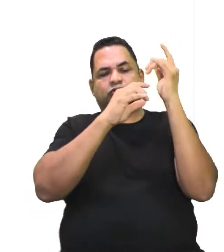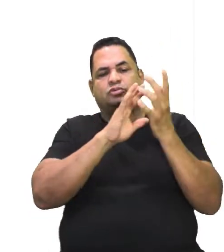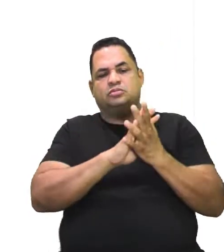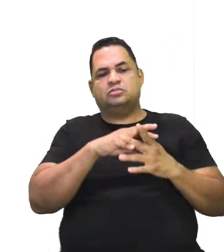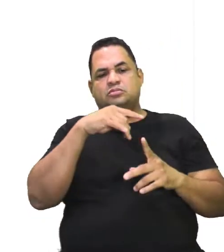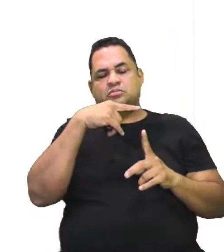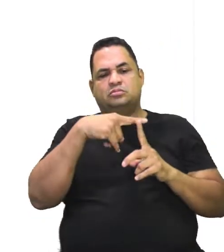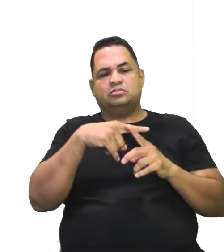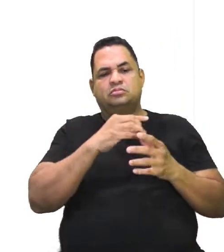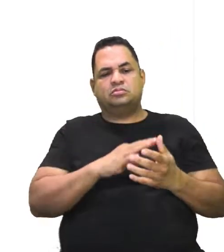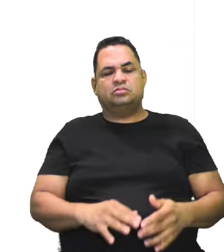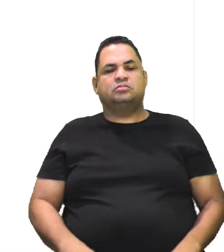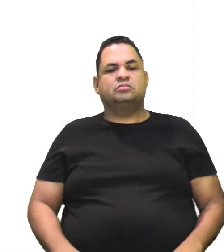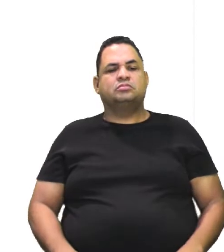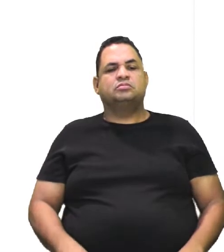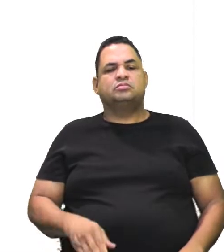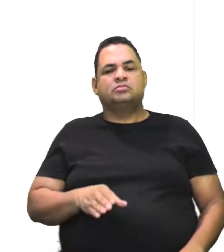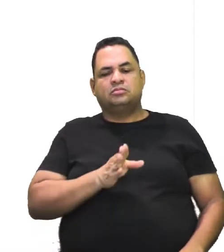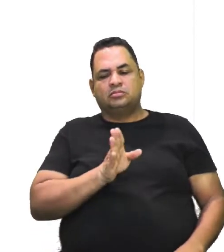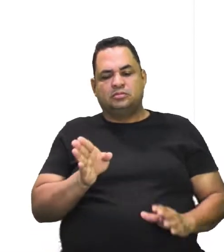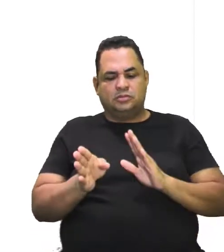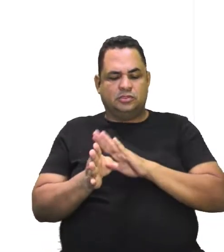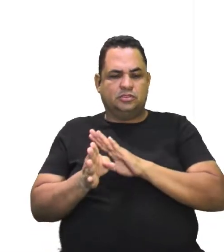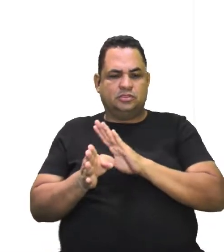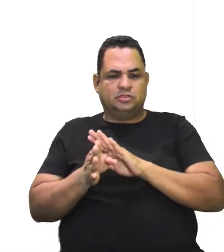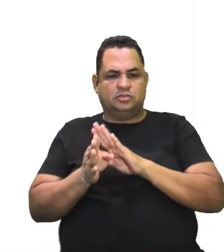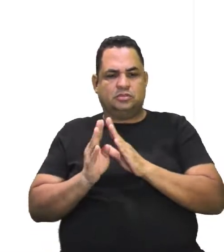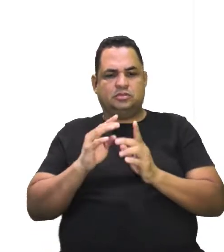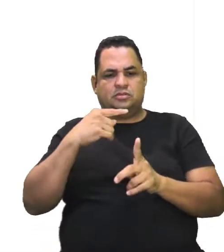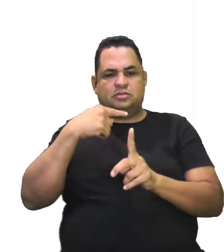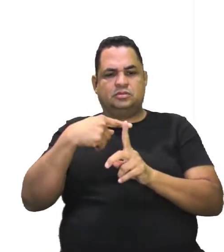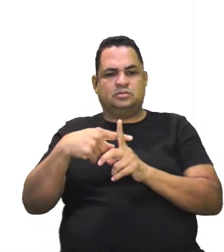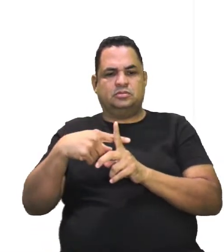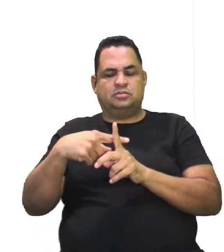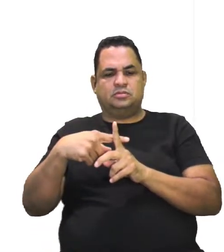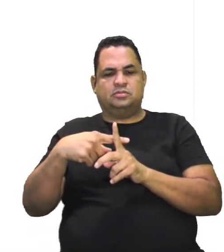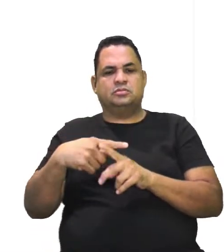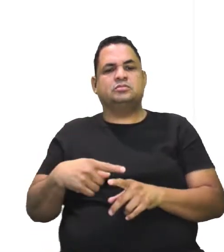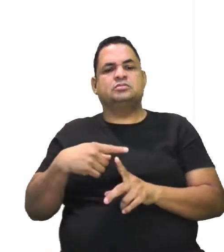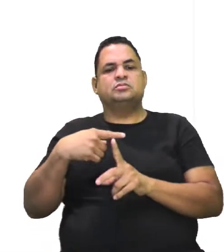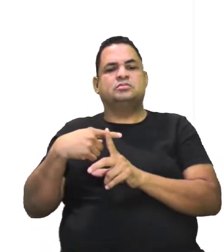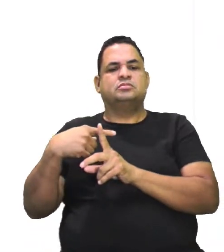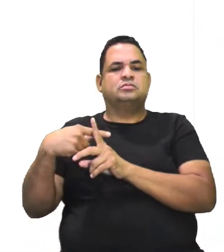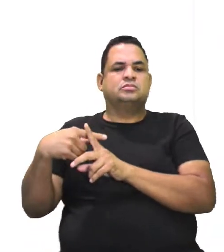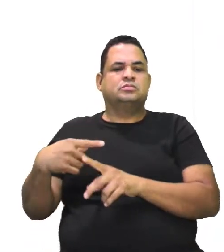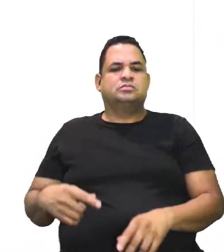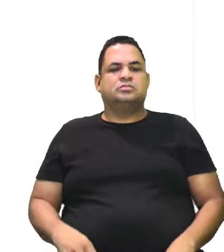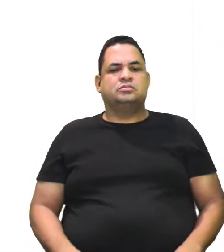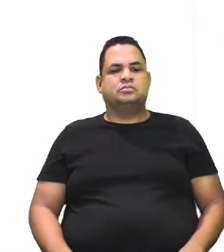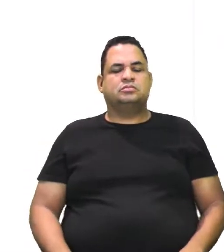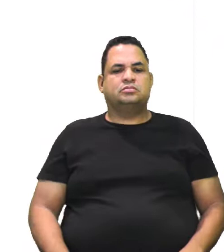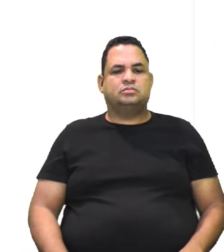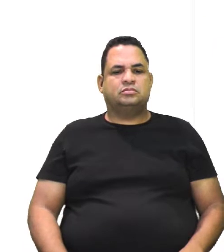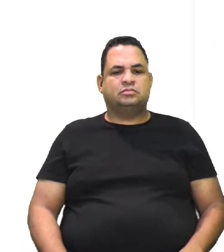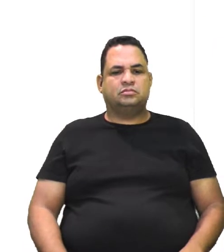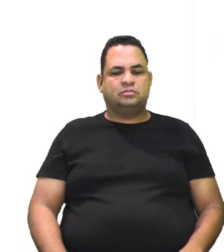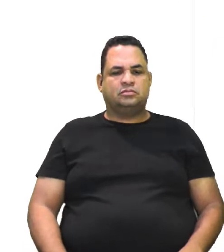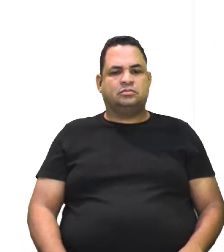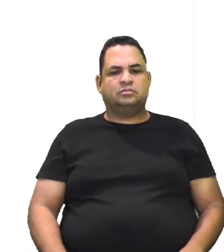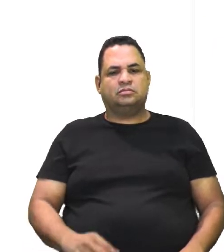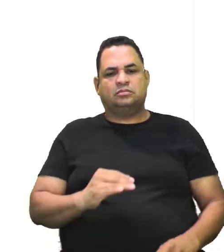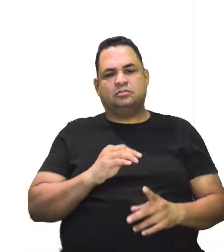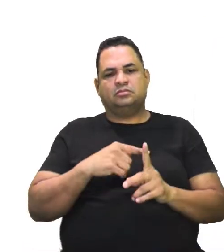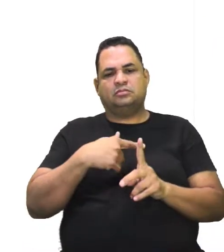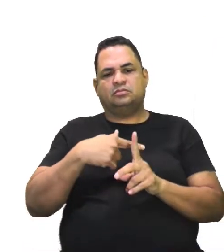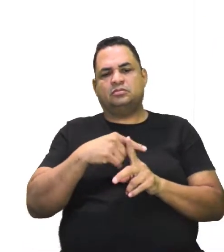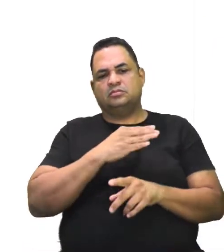eles aqui. Primeiro, para a direita positivo, né? Ó, 0 e 0 é a nossa origem. 1, 2, 3, 4, 5. Para a